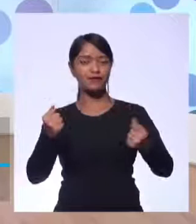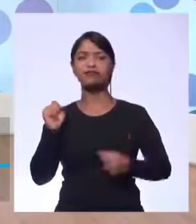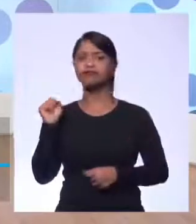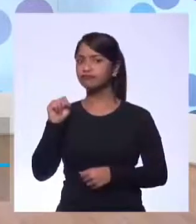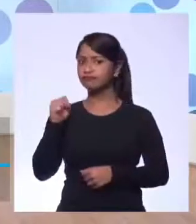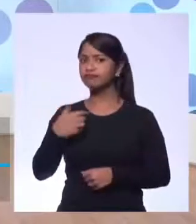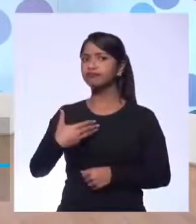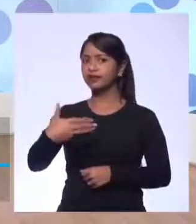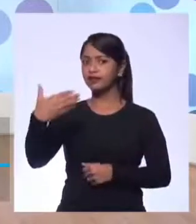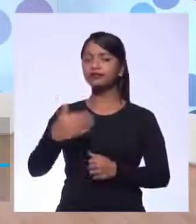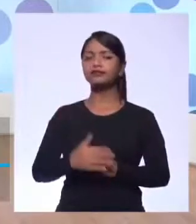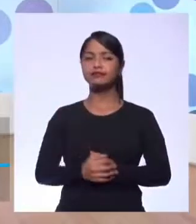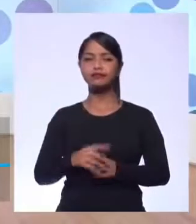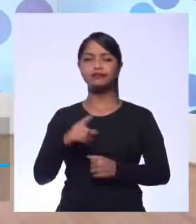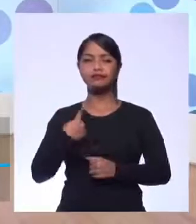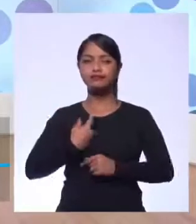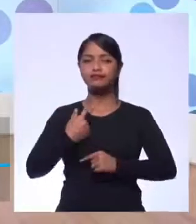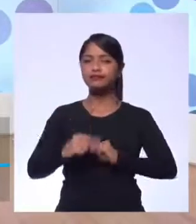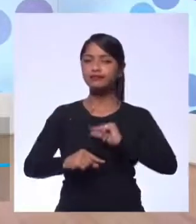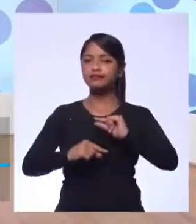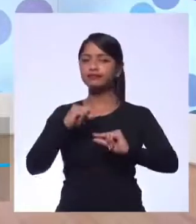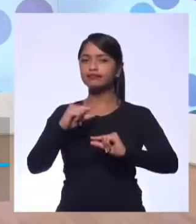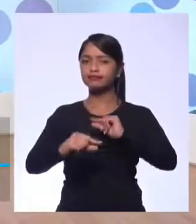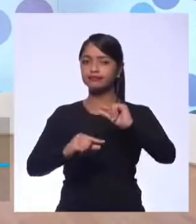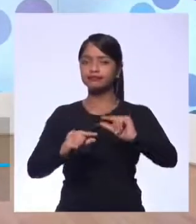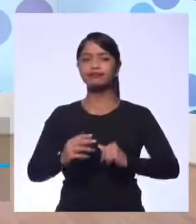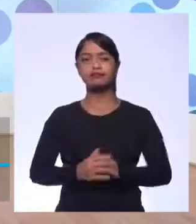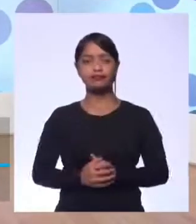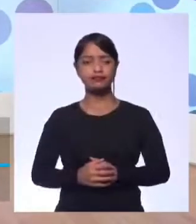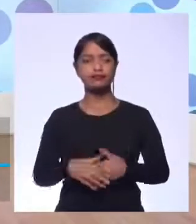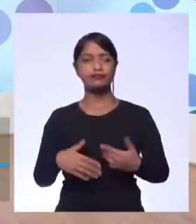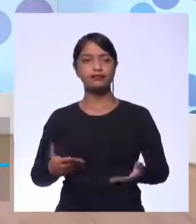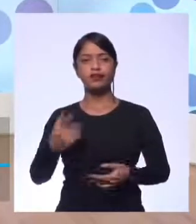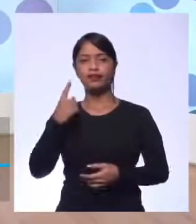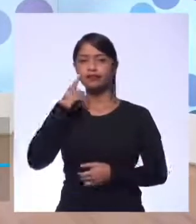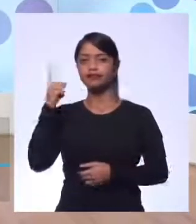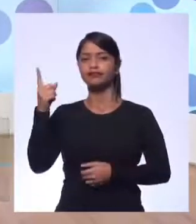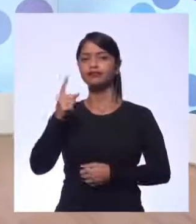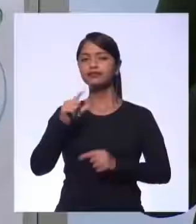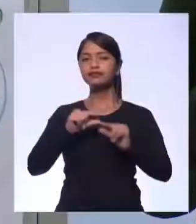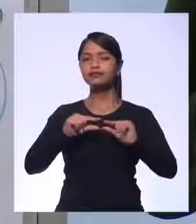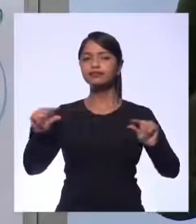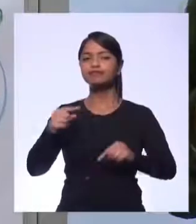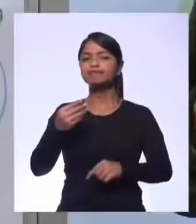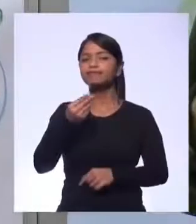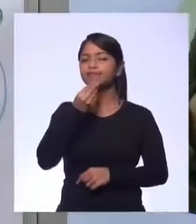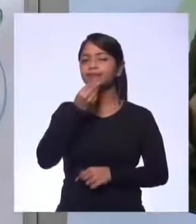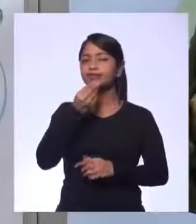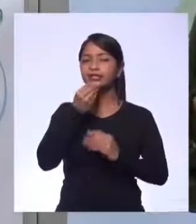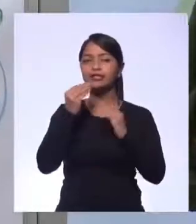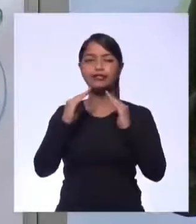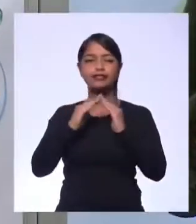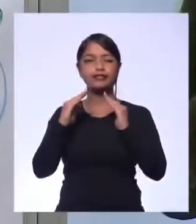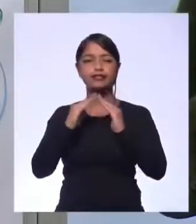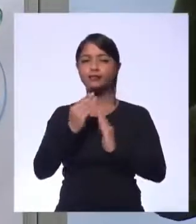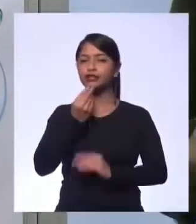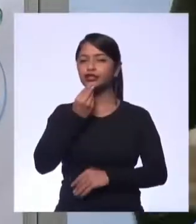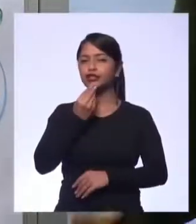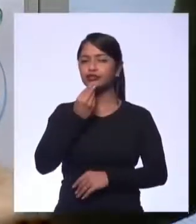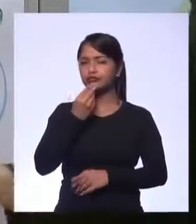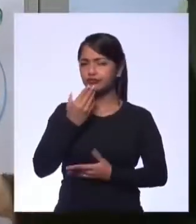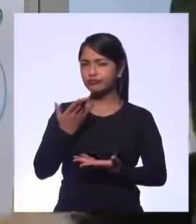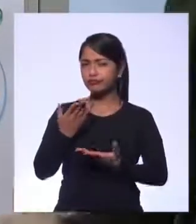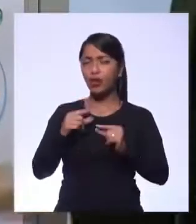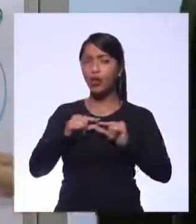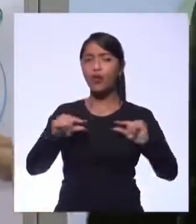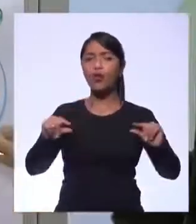gente vai engatinhando para levantar, entendeu? E aqui, gente, olá em casa, hein? Vocês falaram que não é a oração, né? Por quê? Porque não